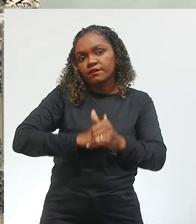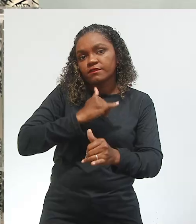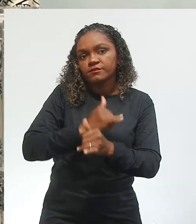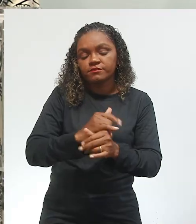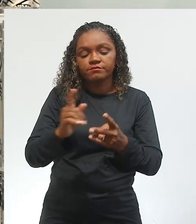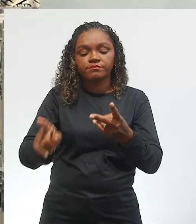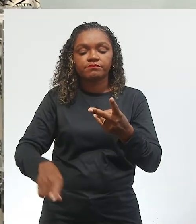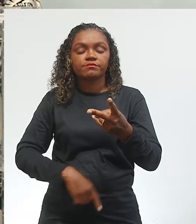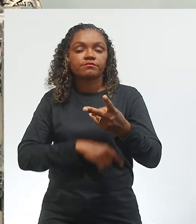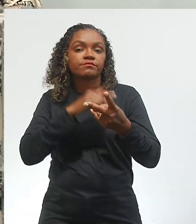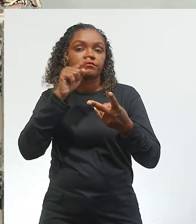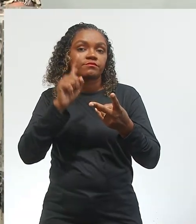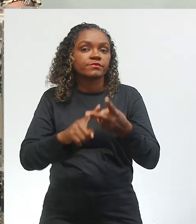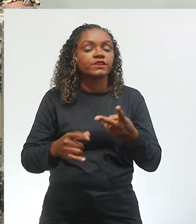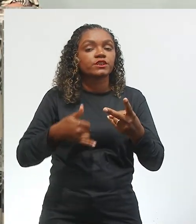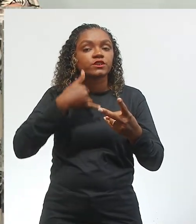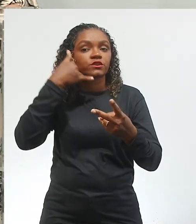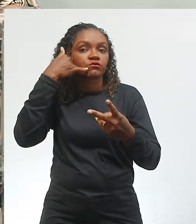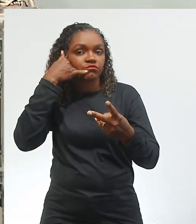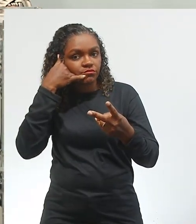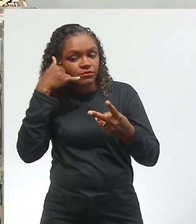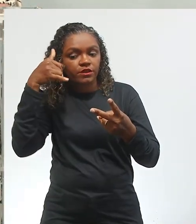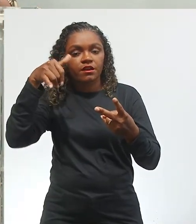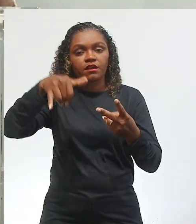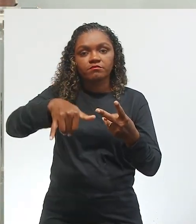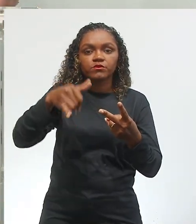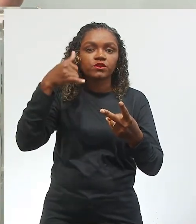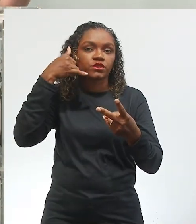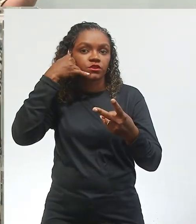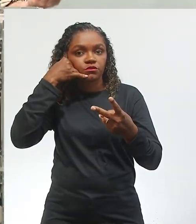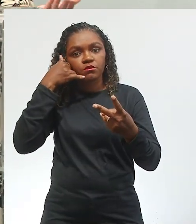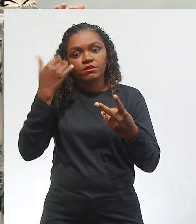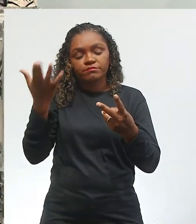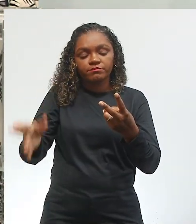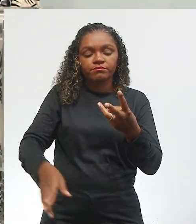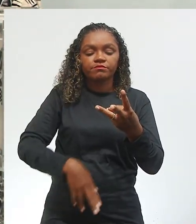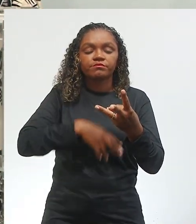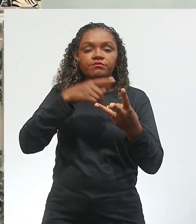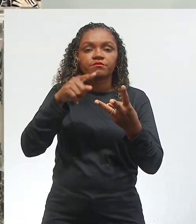utilizar a internet, eles podem usar telefone, eles podem utilizar